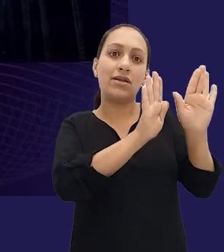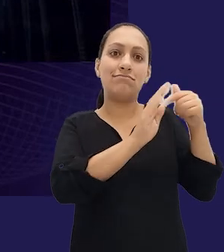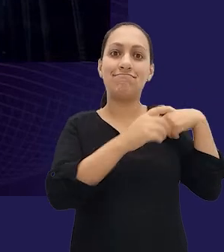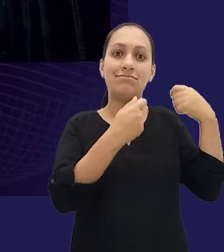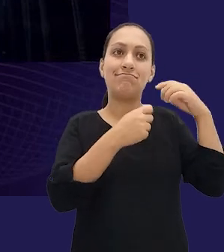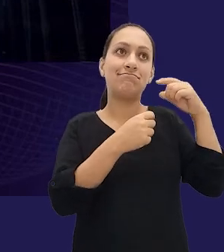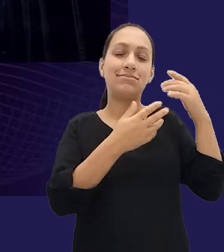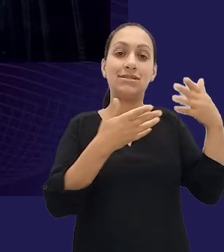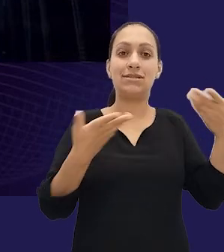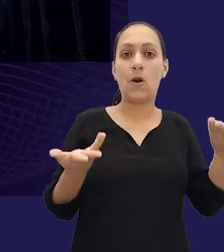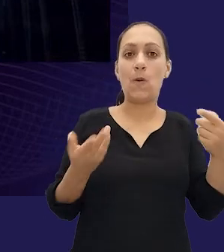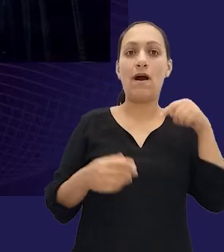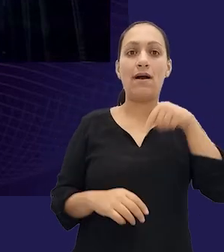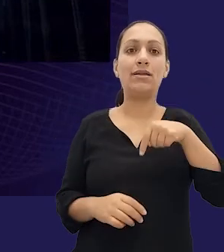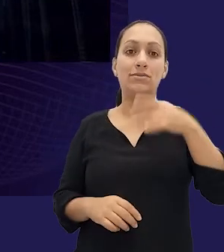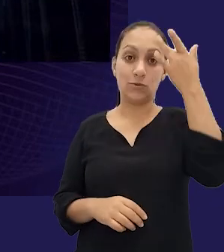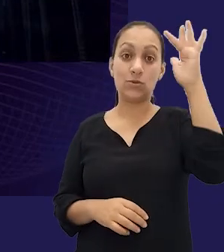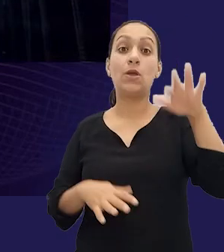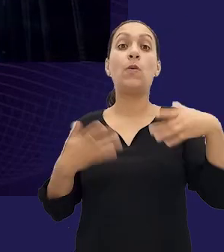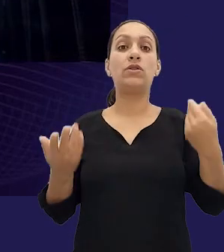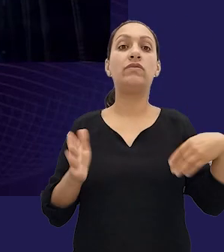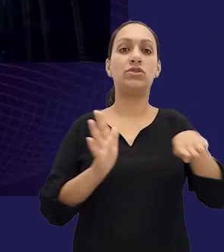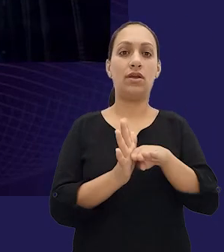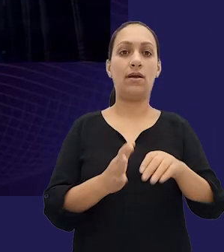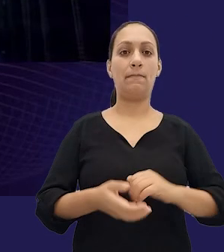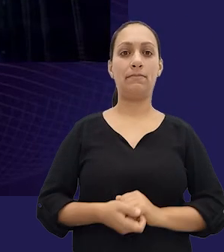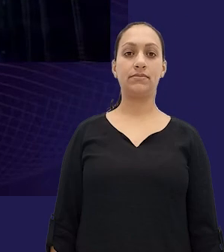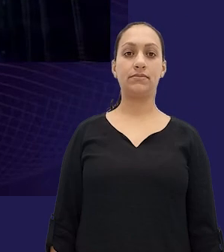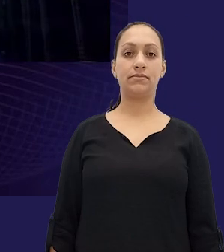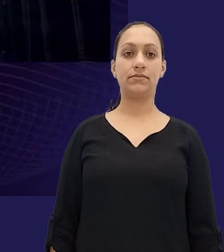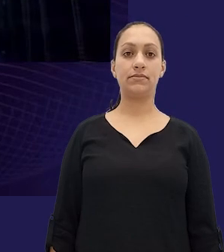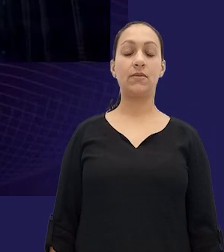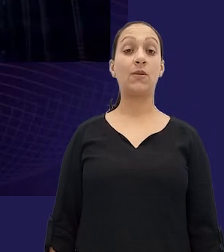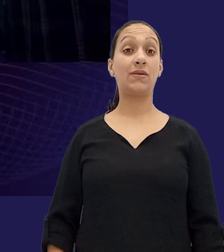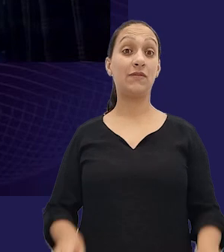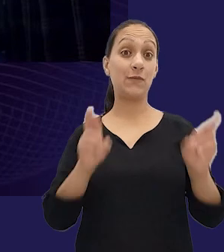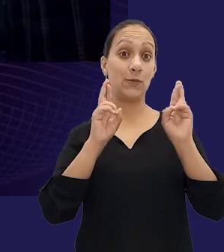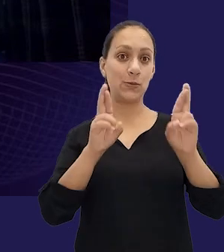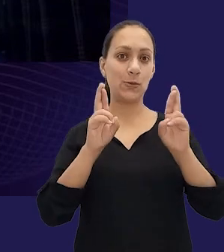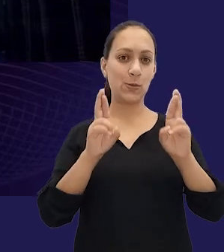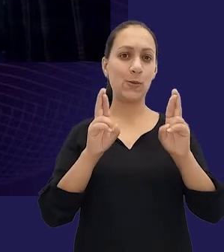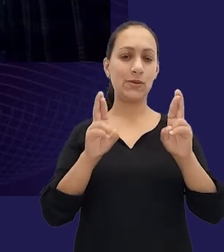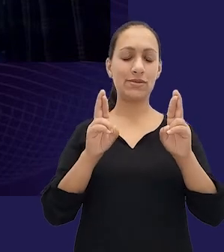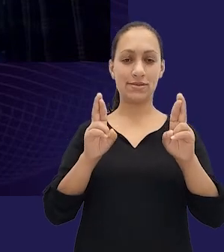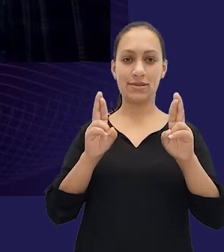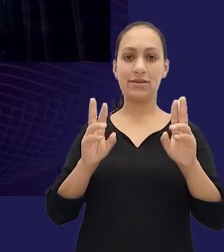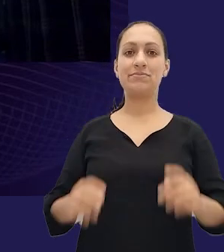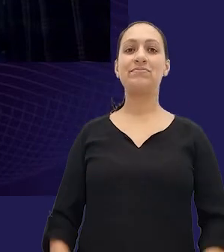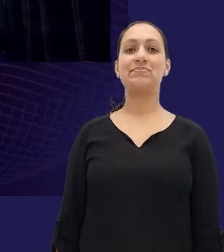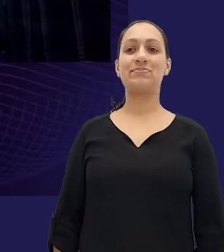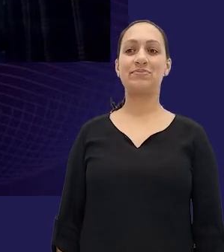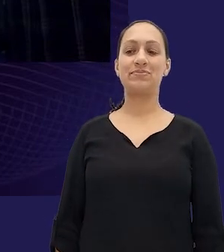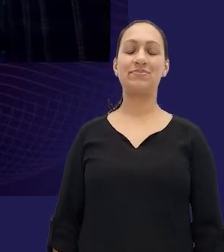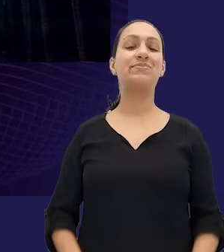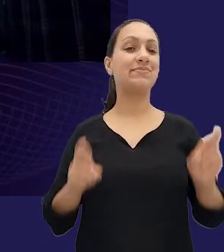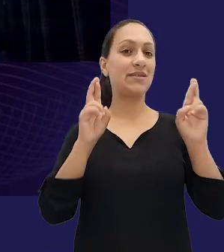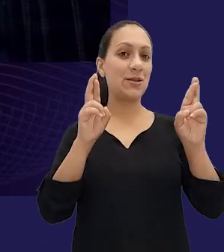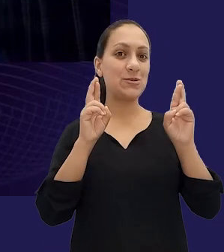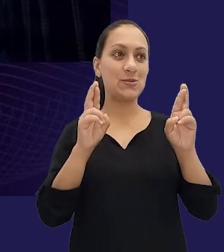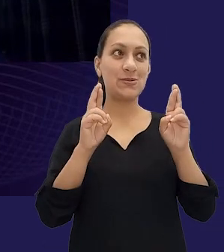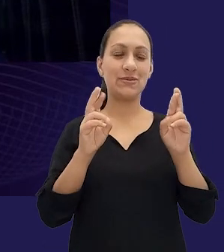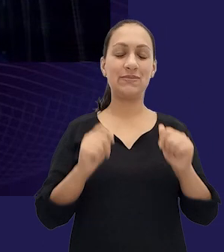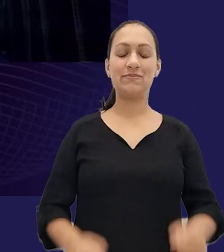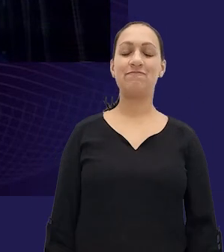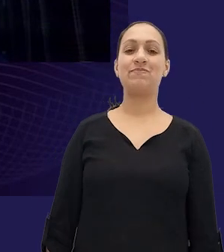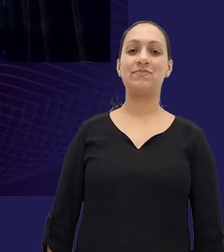então aqui não sei quando que vai chegar. Vamos torcer, tem que ficar na torcida só, né, no só momento. Na torcida.